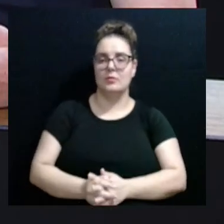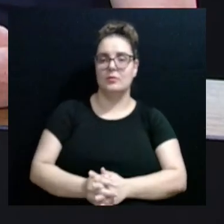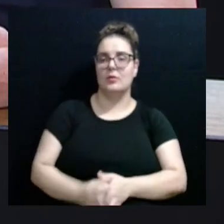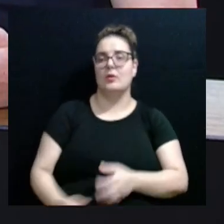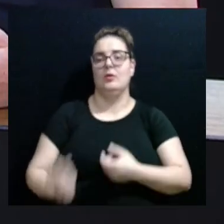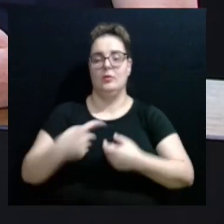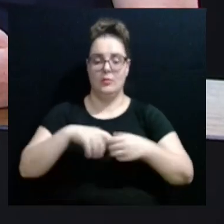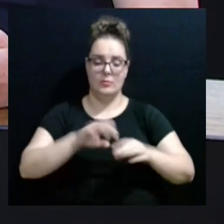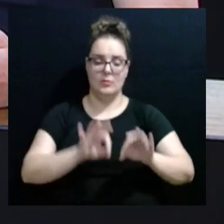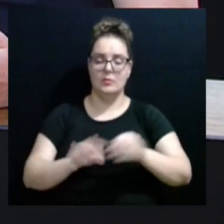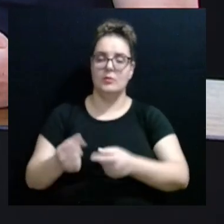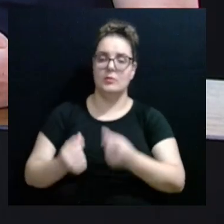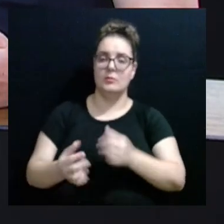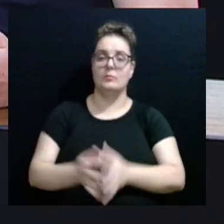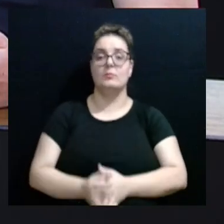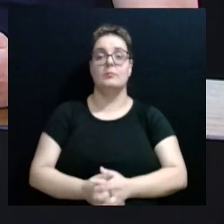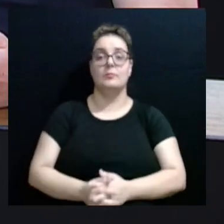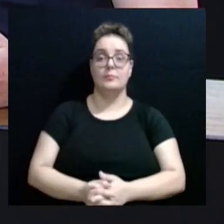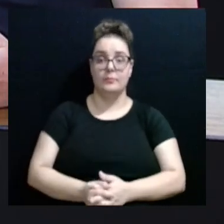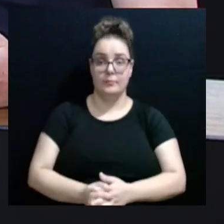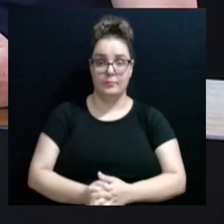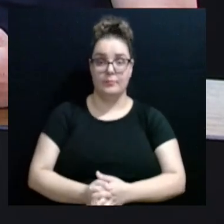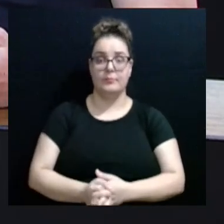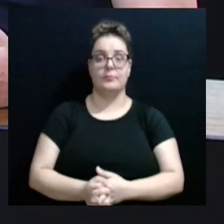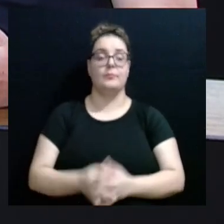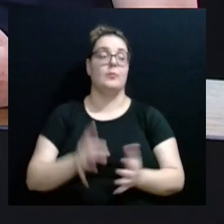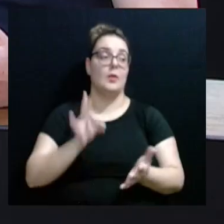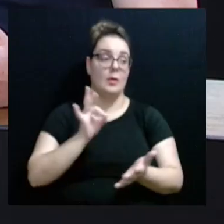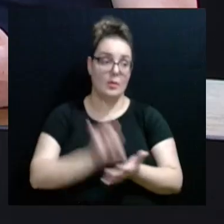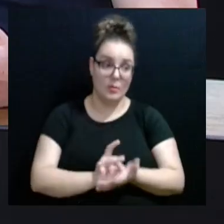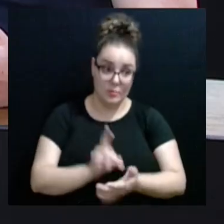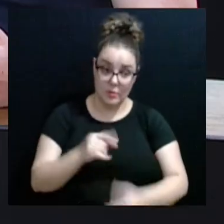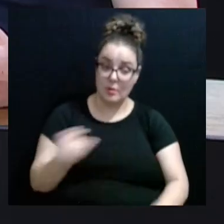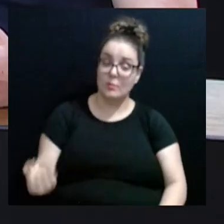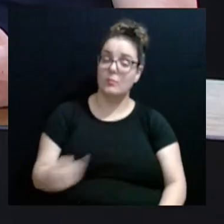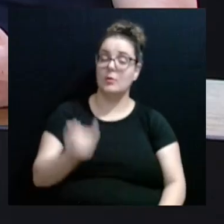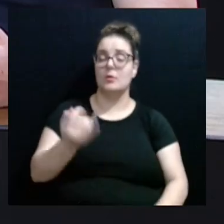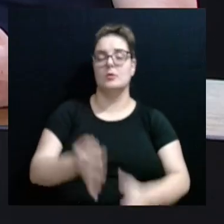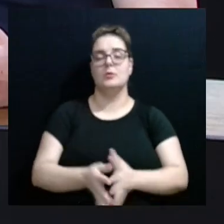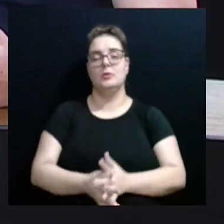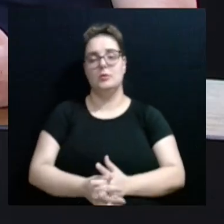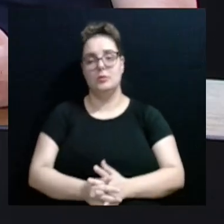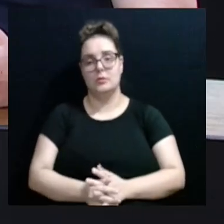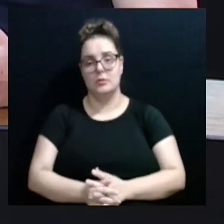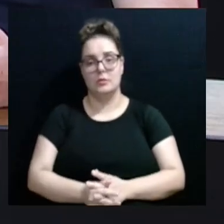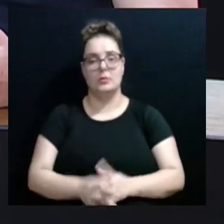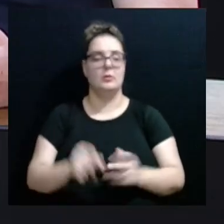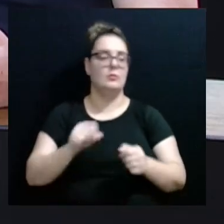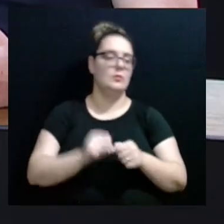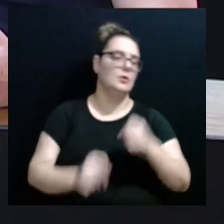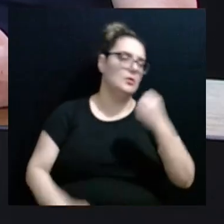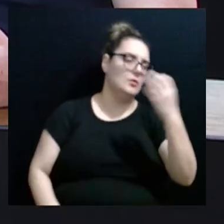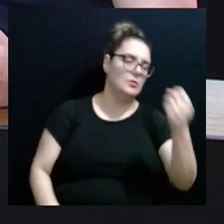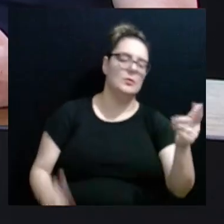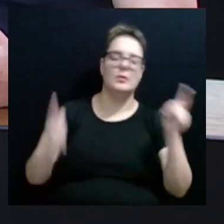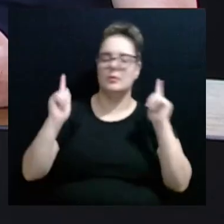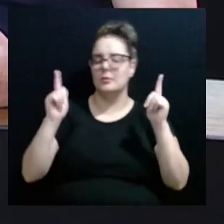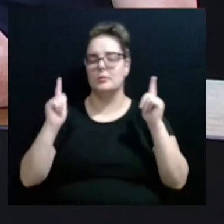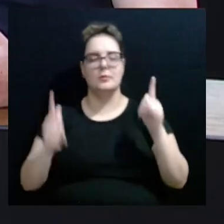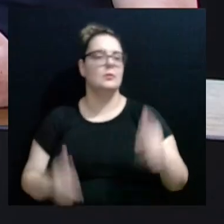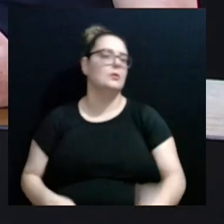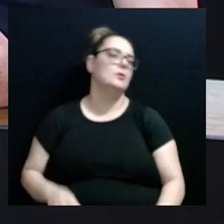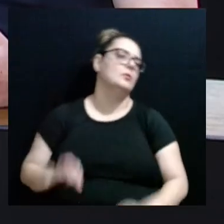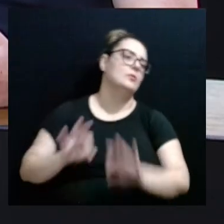financeira? Realmente. É interessante que você fez sua viagem, se divertiu, foi com a família, foi